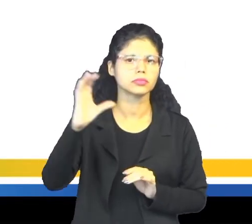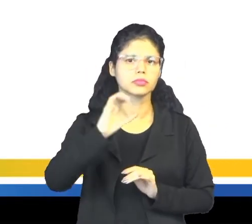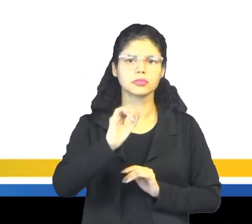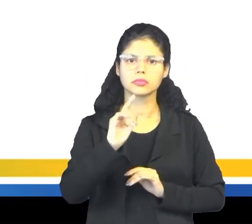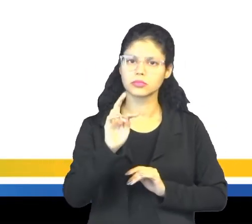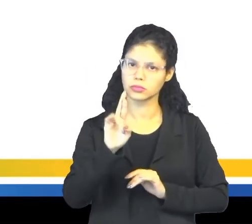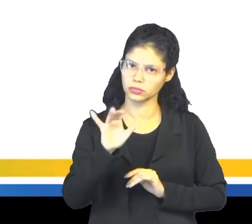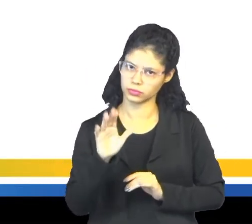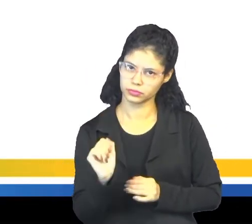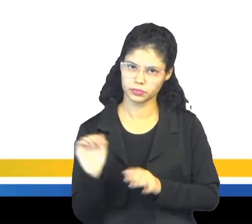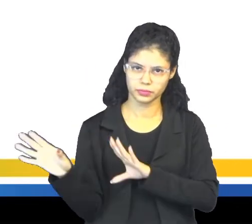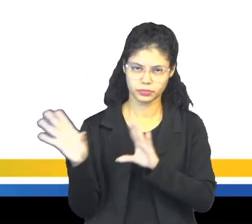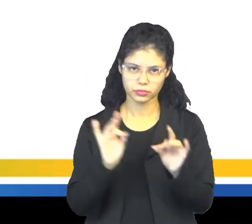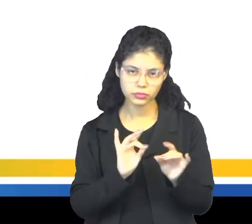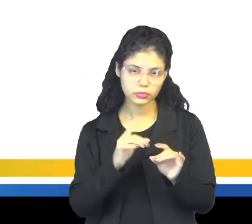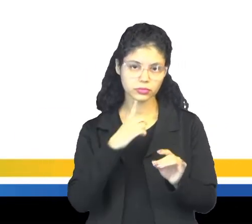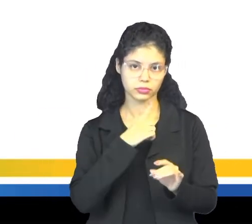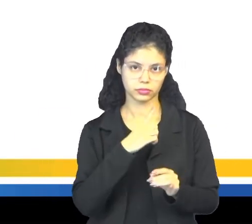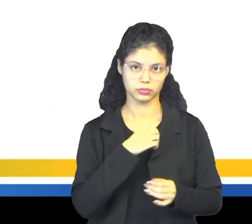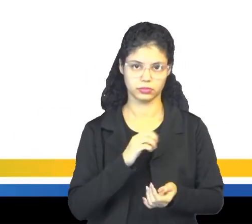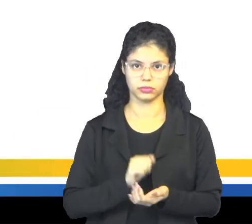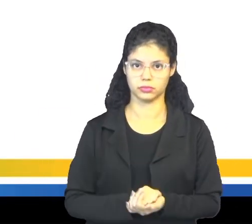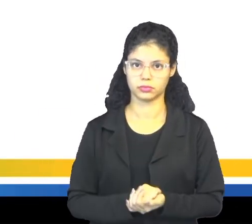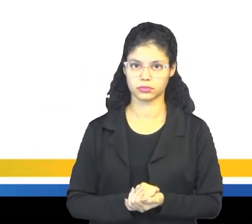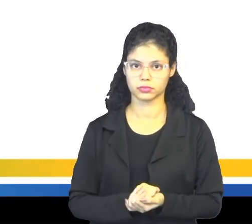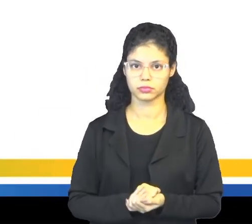ótica através